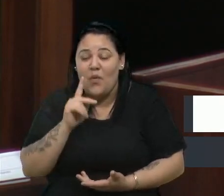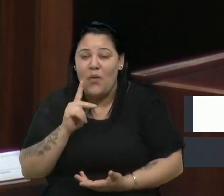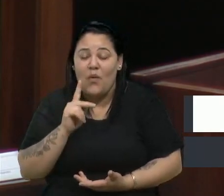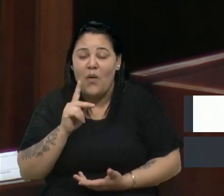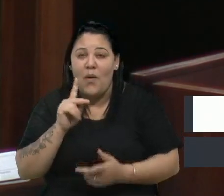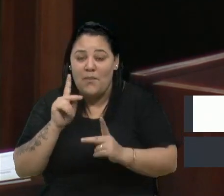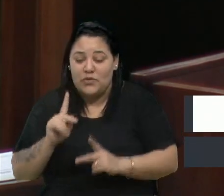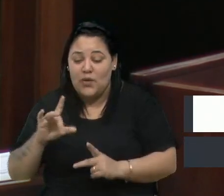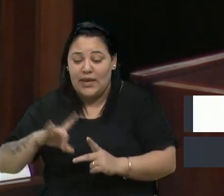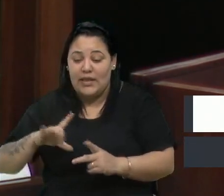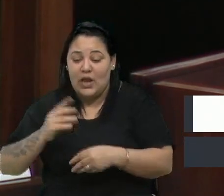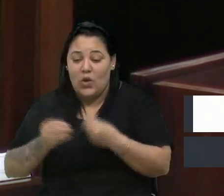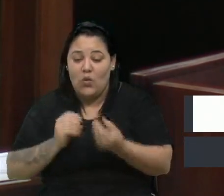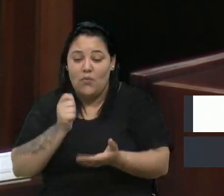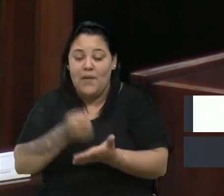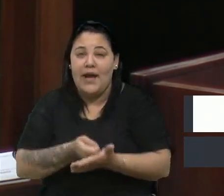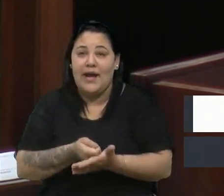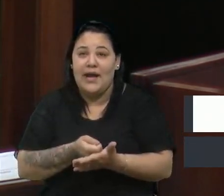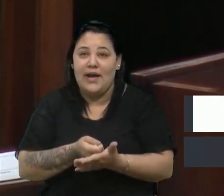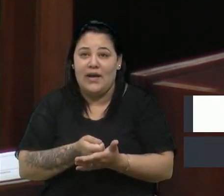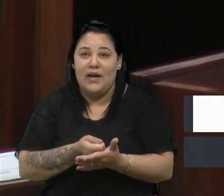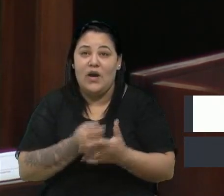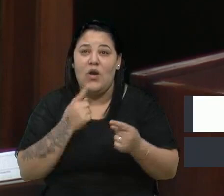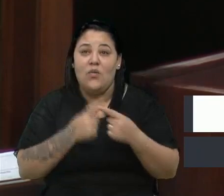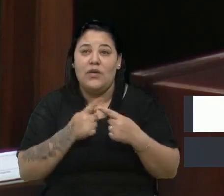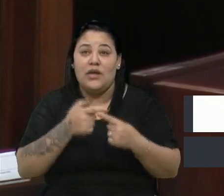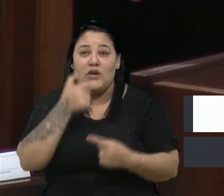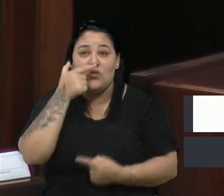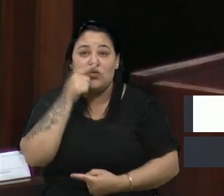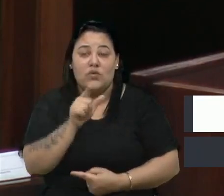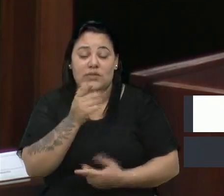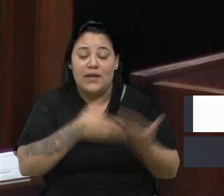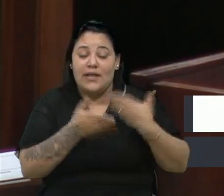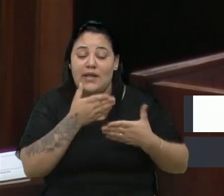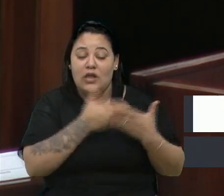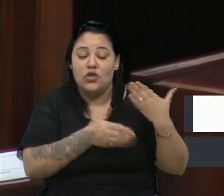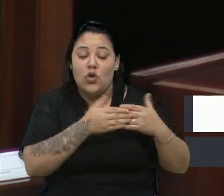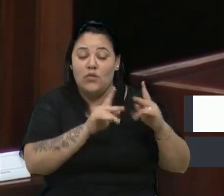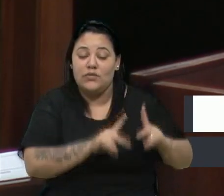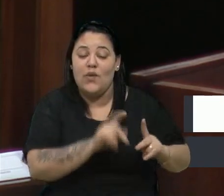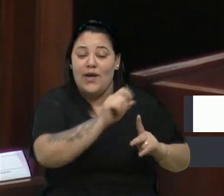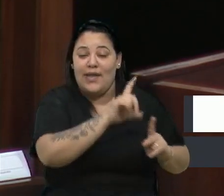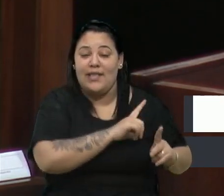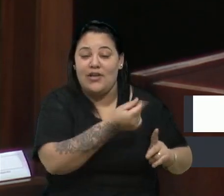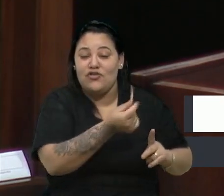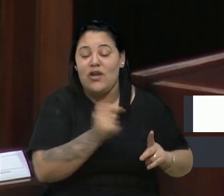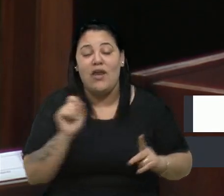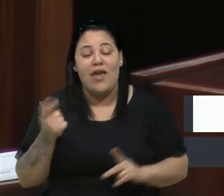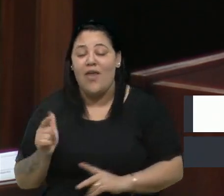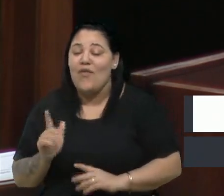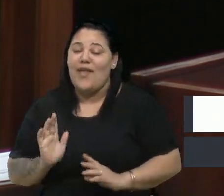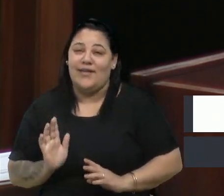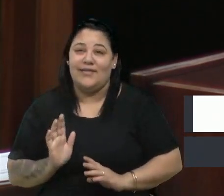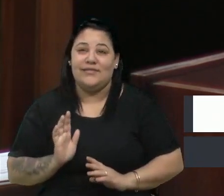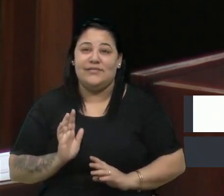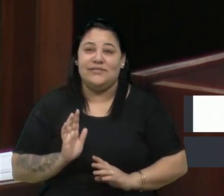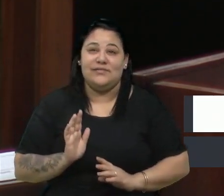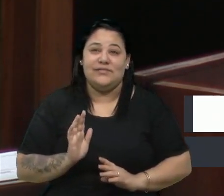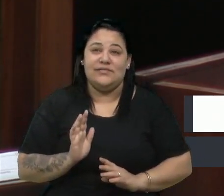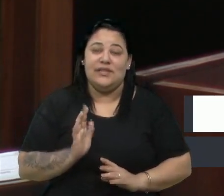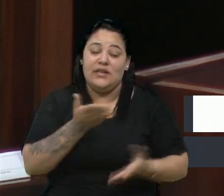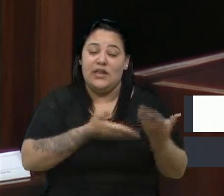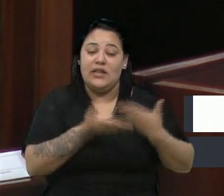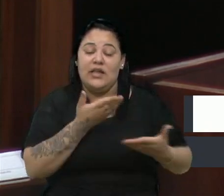temos condição de dar conta de todas as pessoas. As que não têm e as que têm, entendendo que segurança alimentar é uma discussão mais